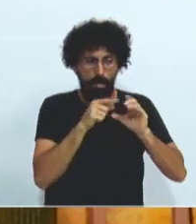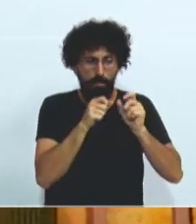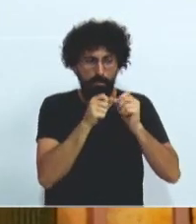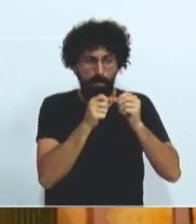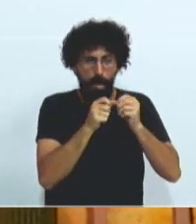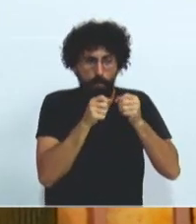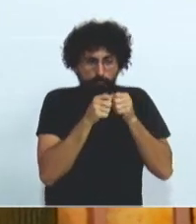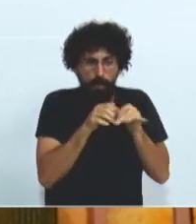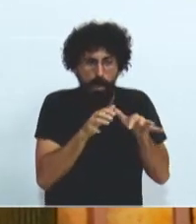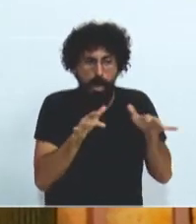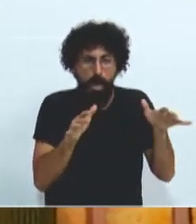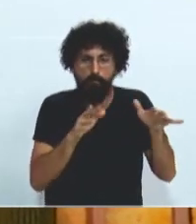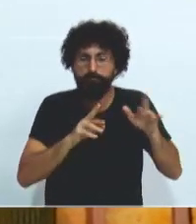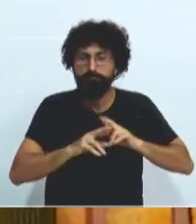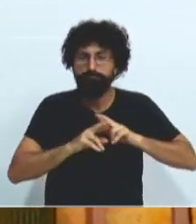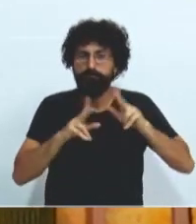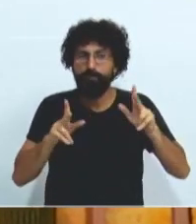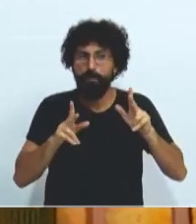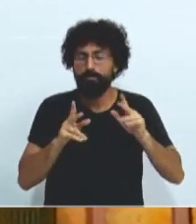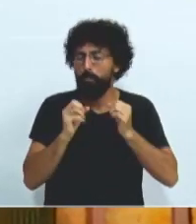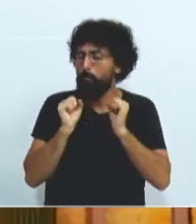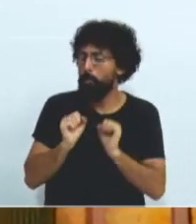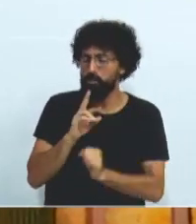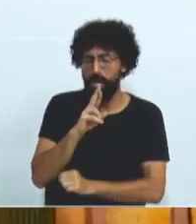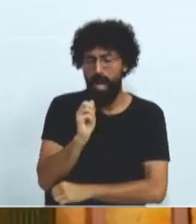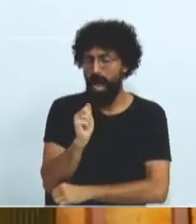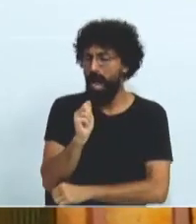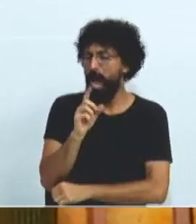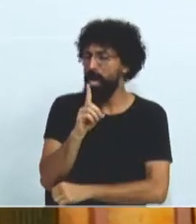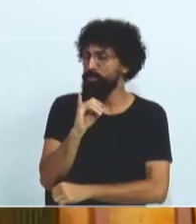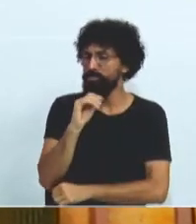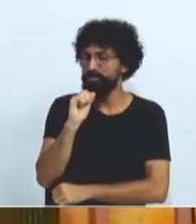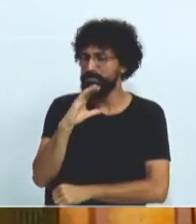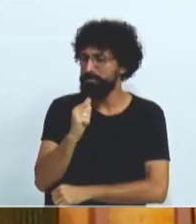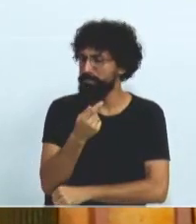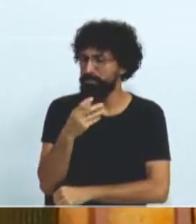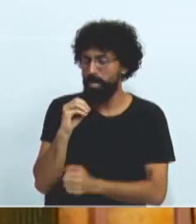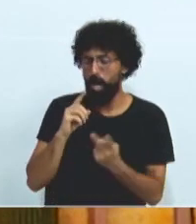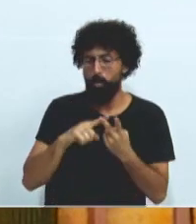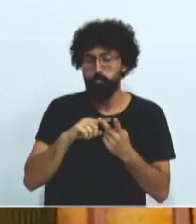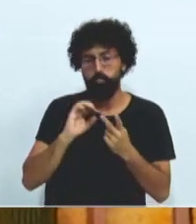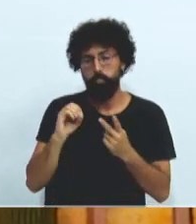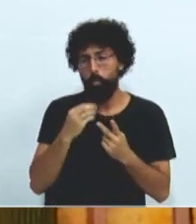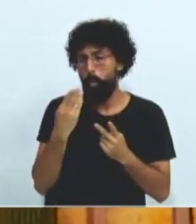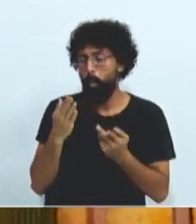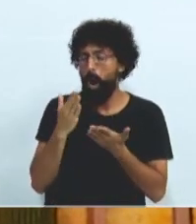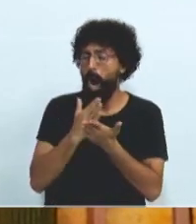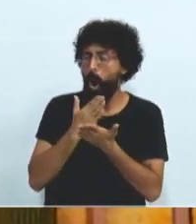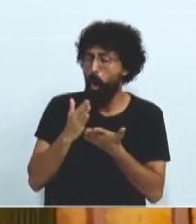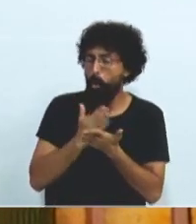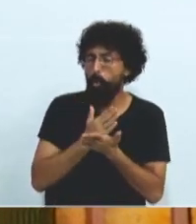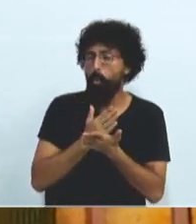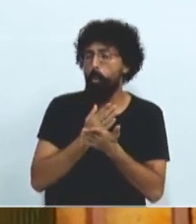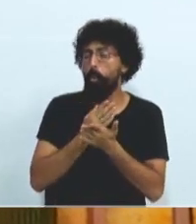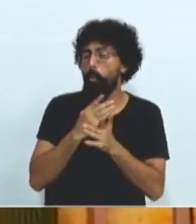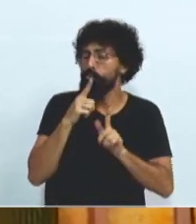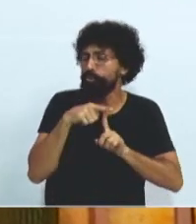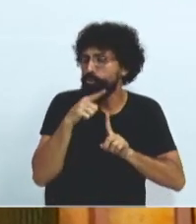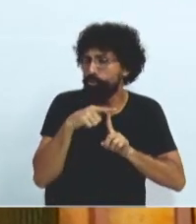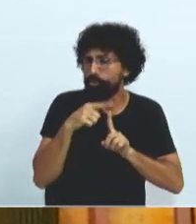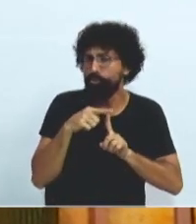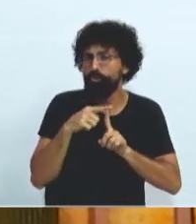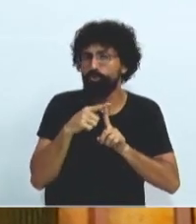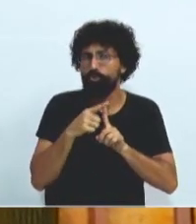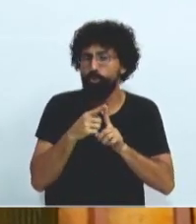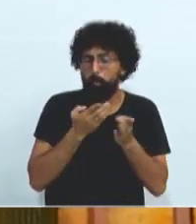não se sabe exatamente qual que é o fator. Pode ser essas radiações, alguns tipos de quimioterapia. Então, um paciente, por exemplo, que já tinha uma doença na